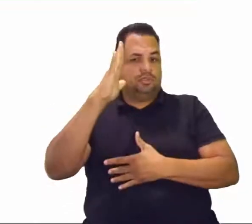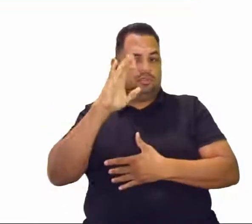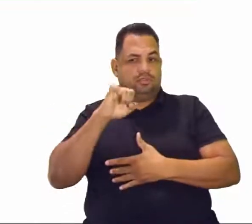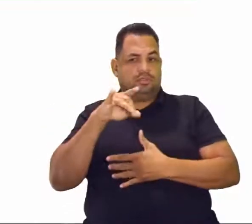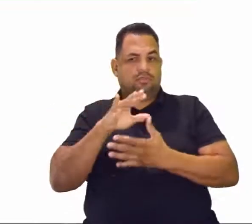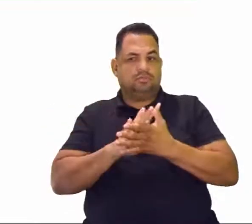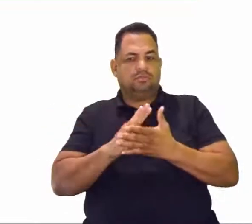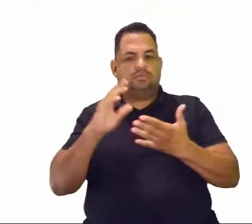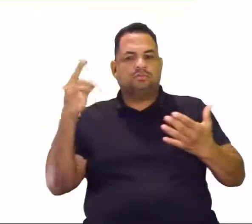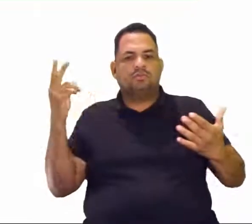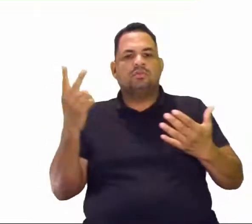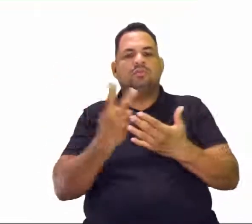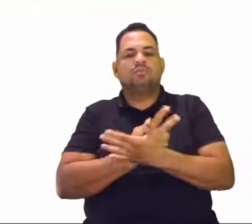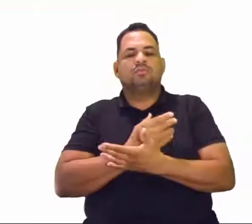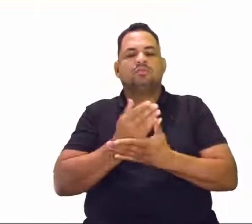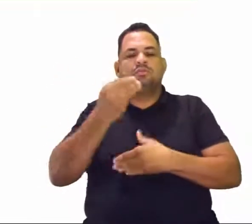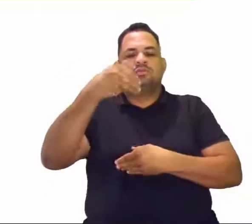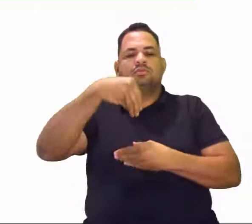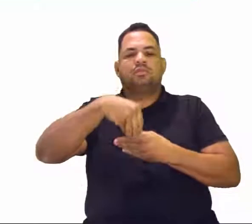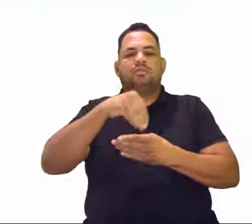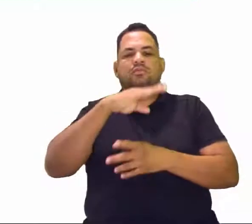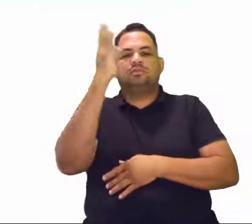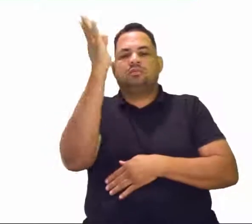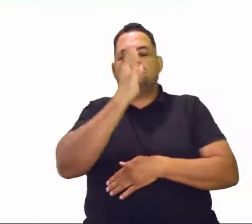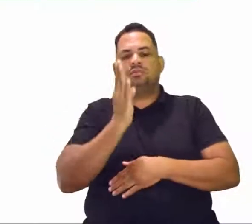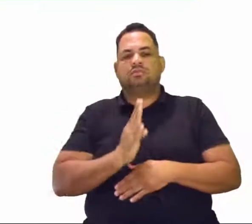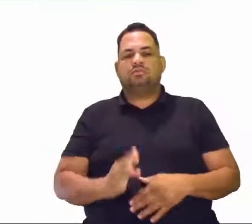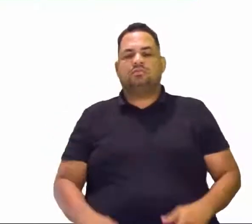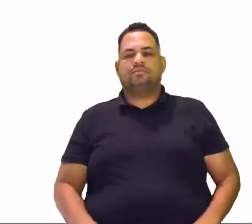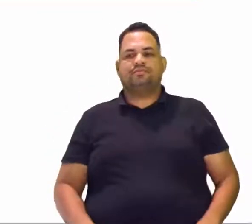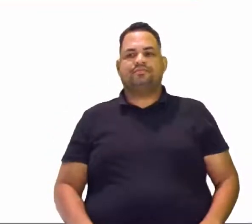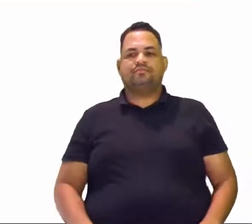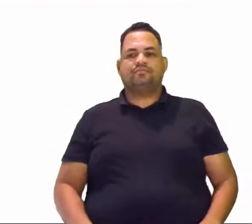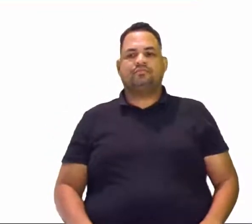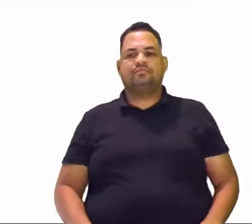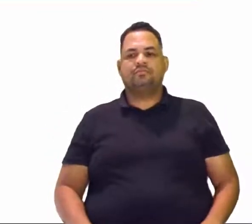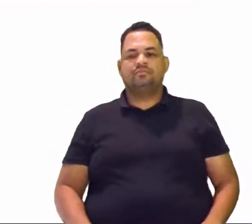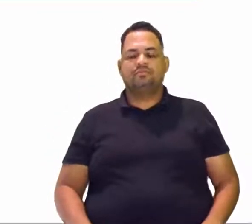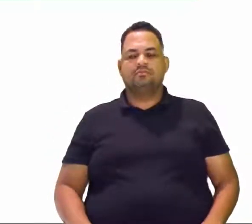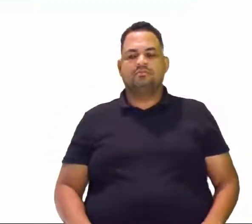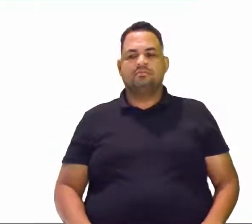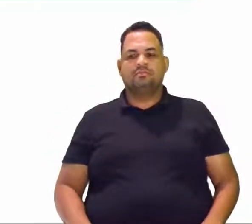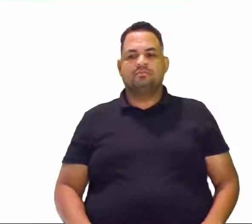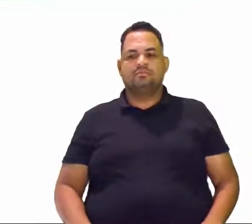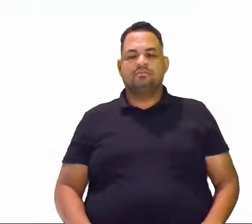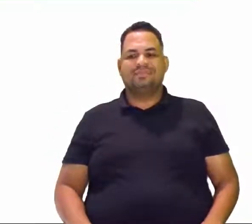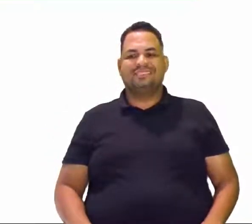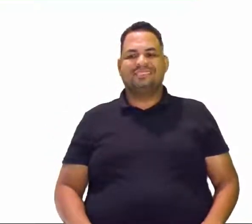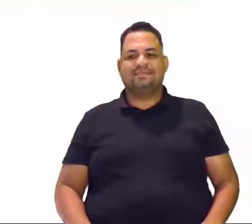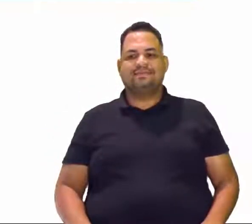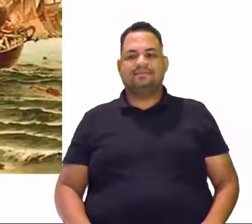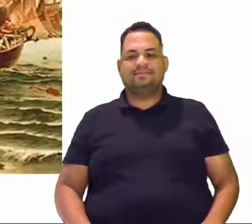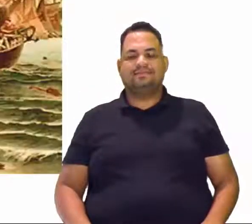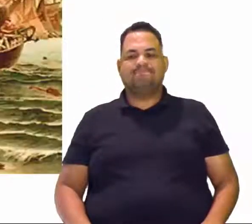e seus efeitos no nosso país né até os dias de hoje também é